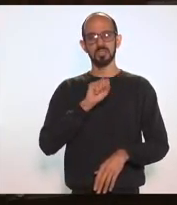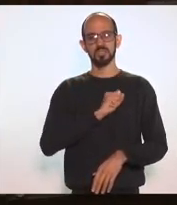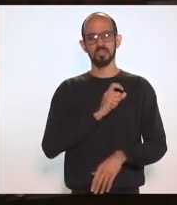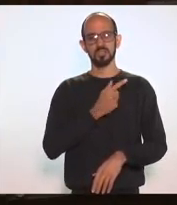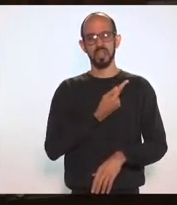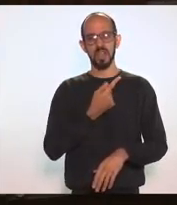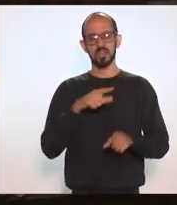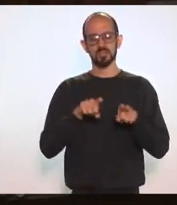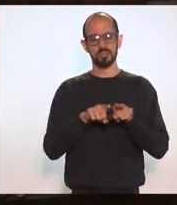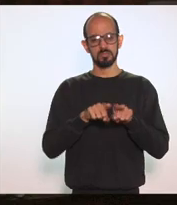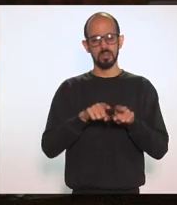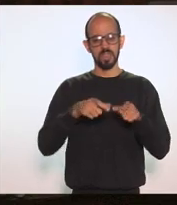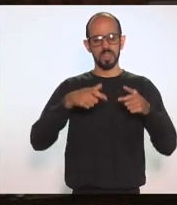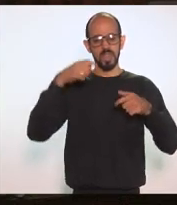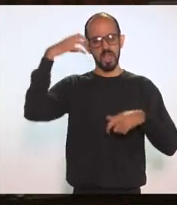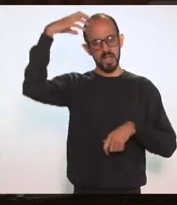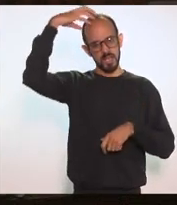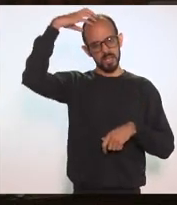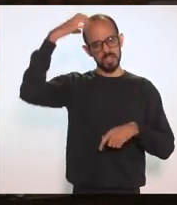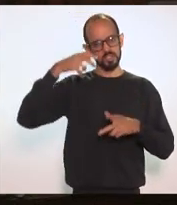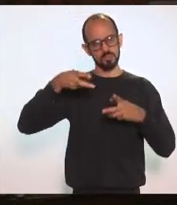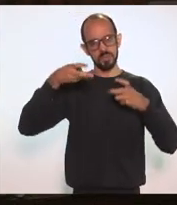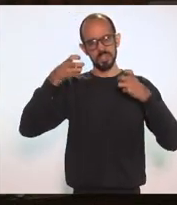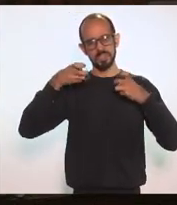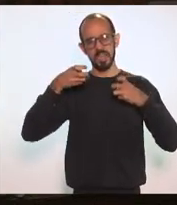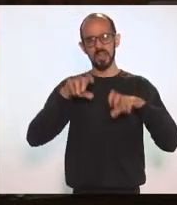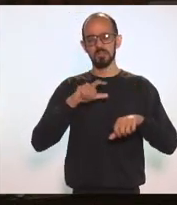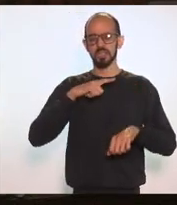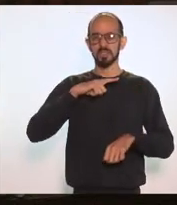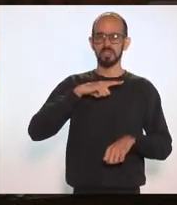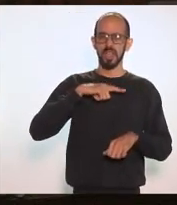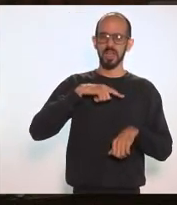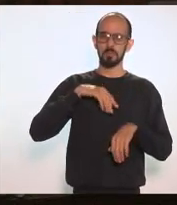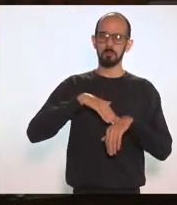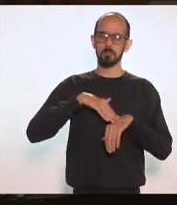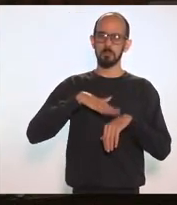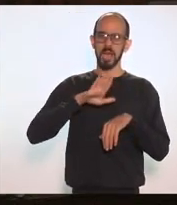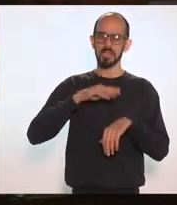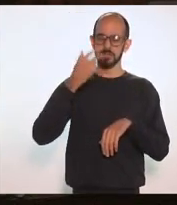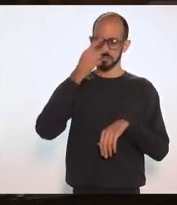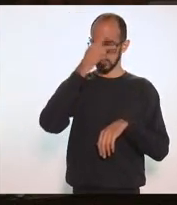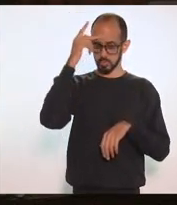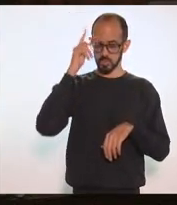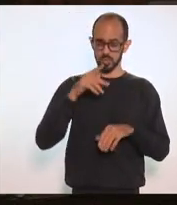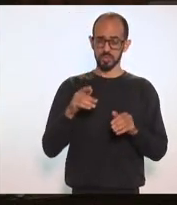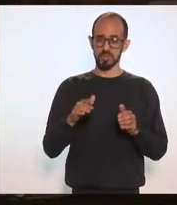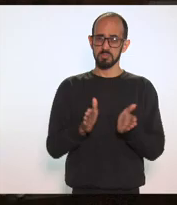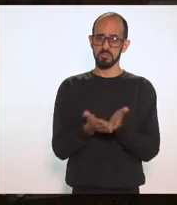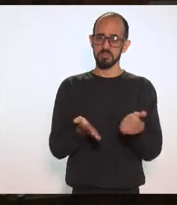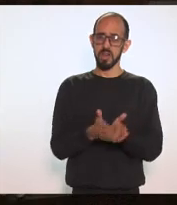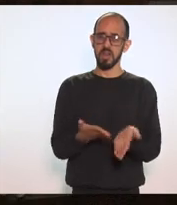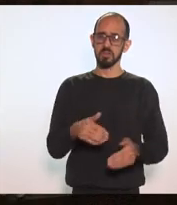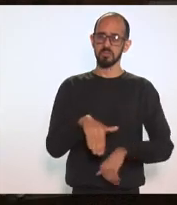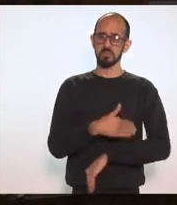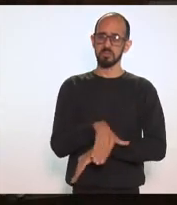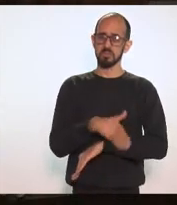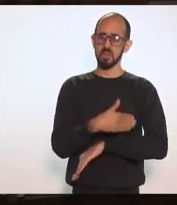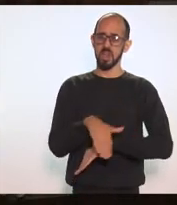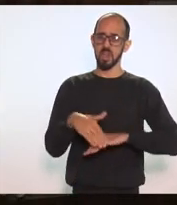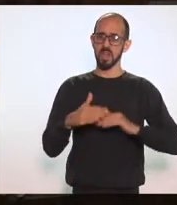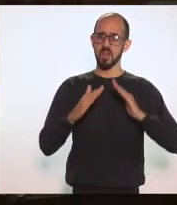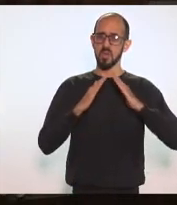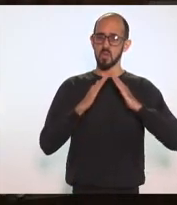Reis, né? Nós vemos aumentar cada vez mais a situação de pessoas que vivem na rua,